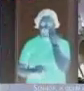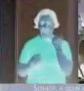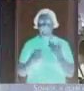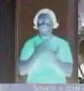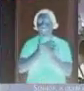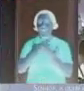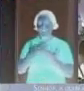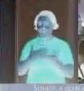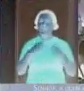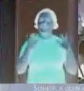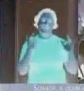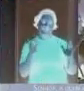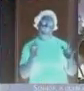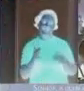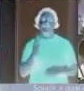Começa a namorar já.